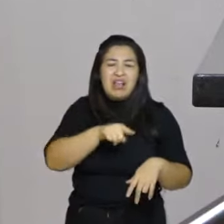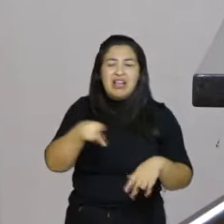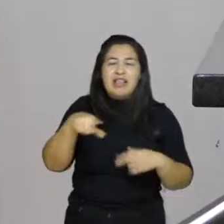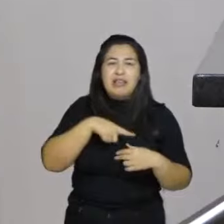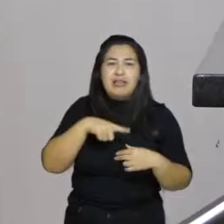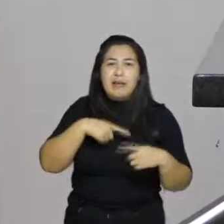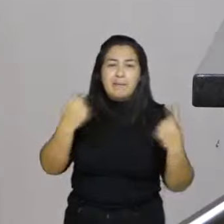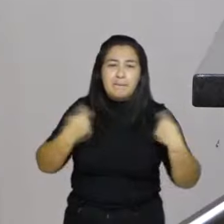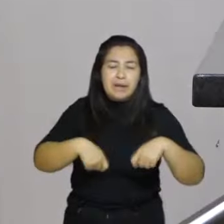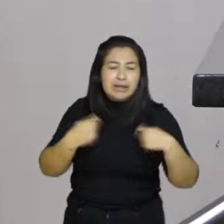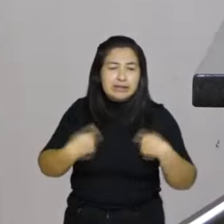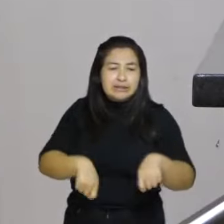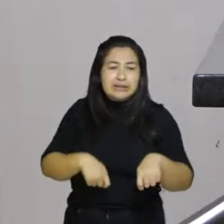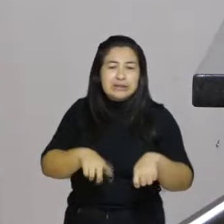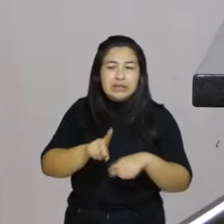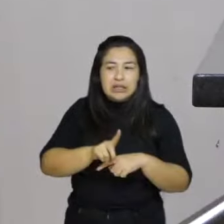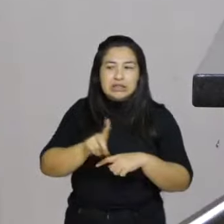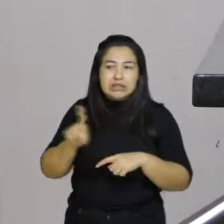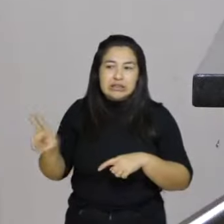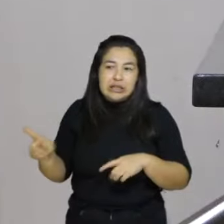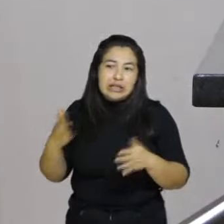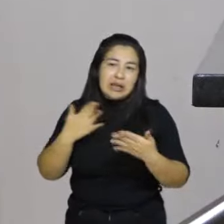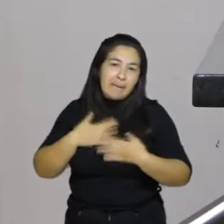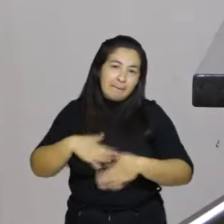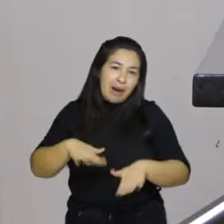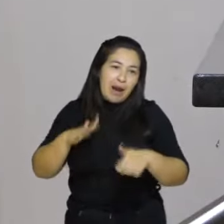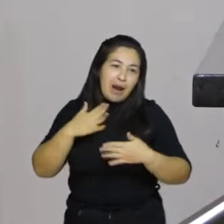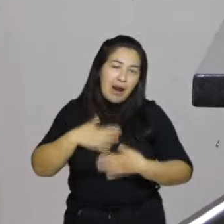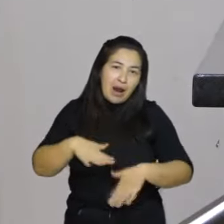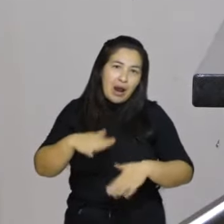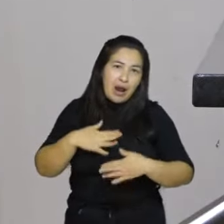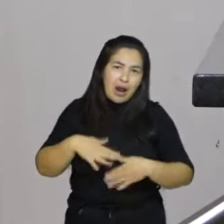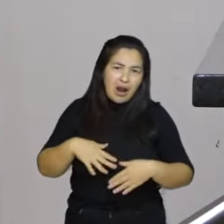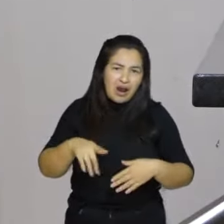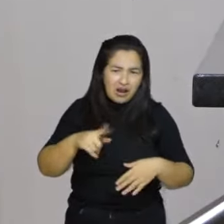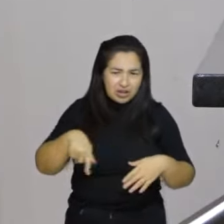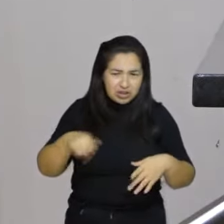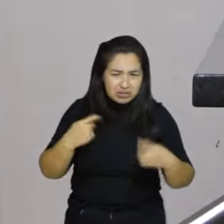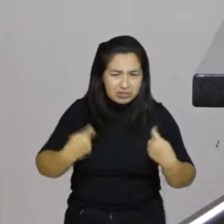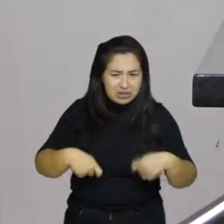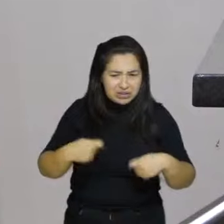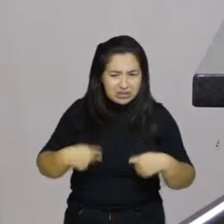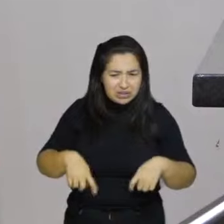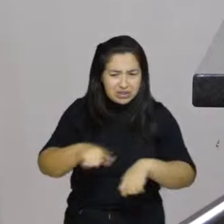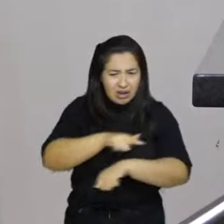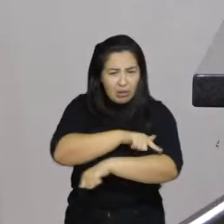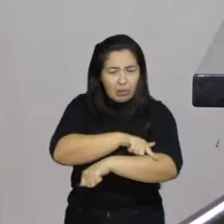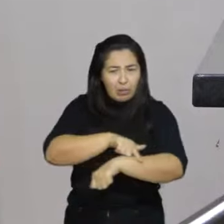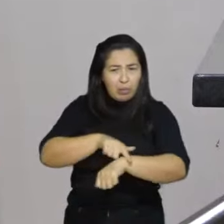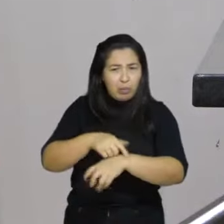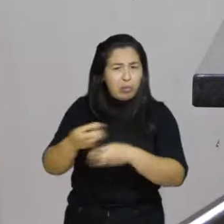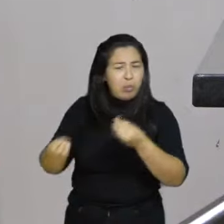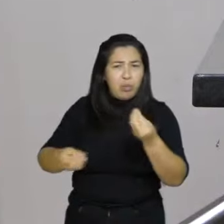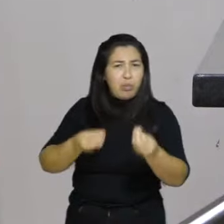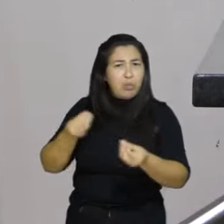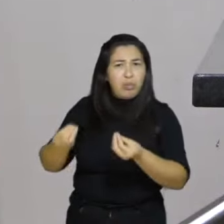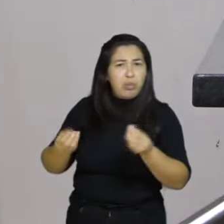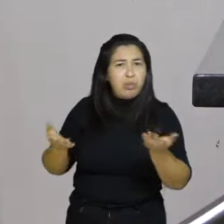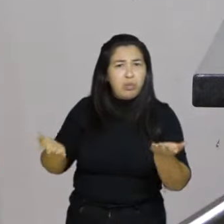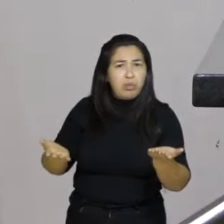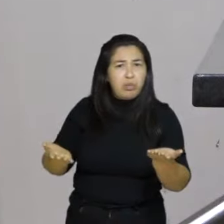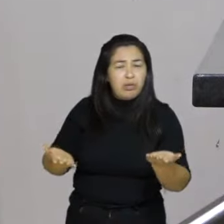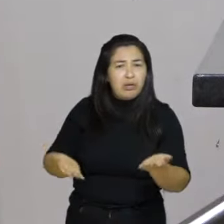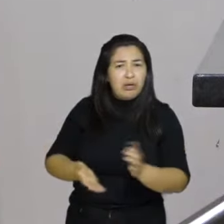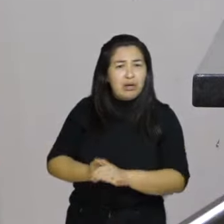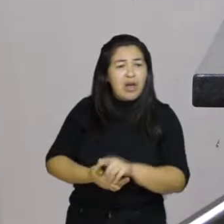direita moderada que moderação você vai mostrar pra família da vítima